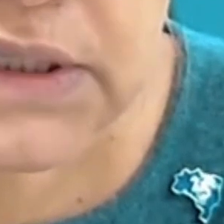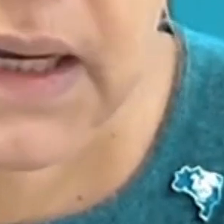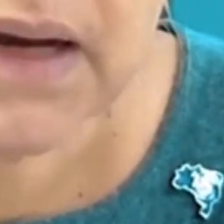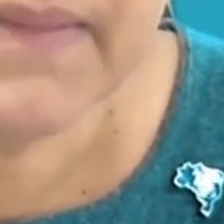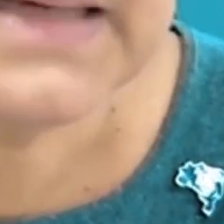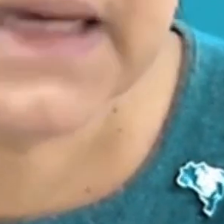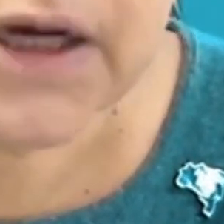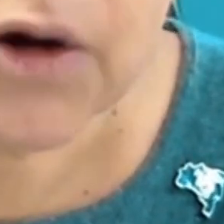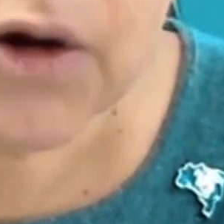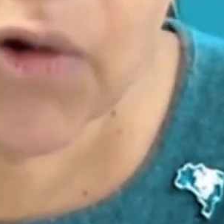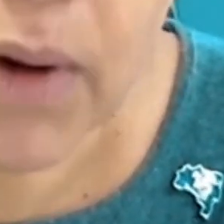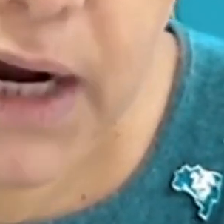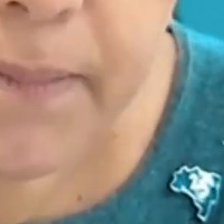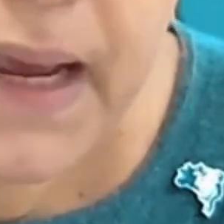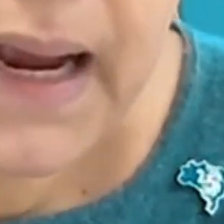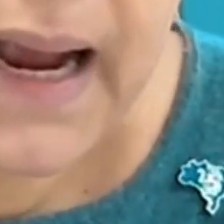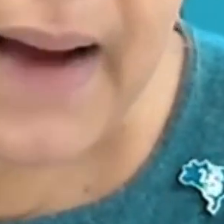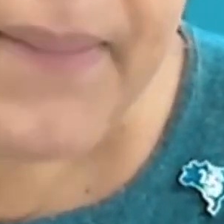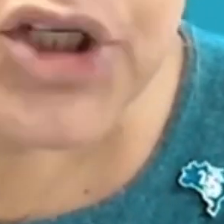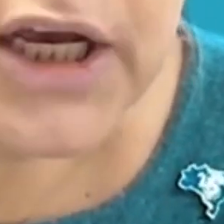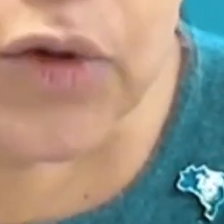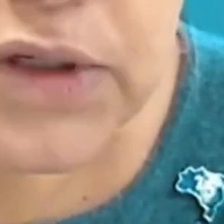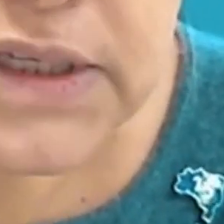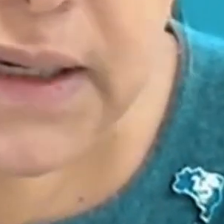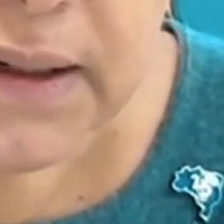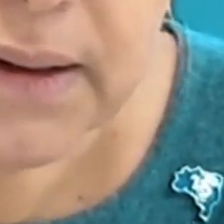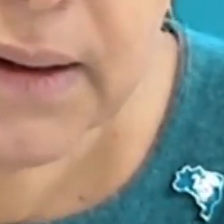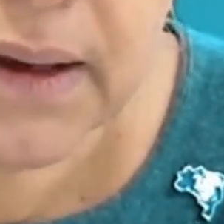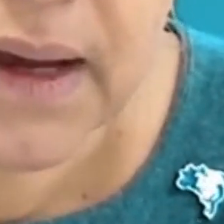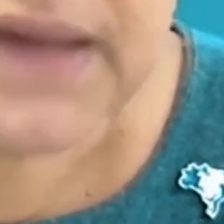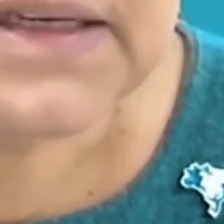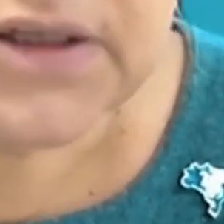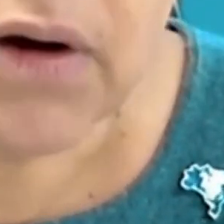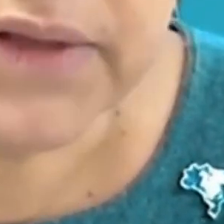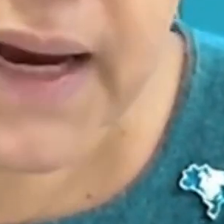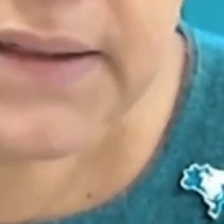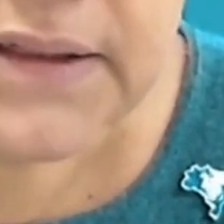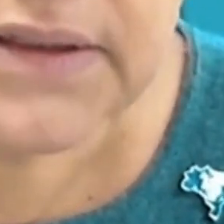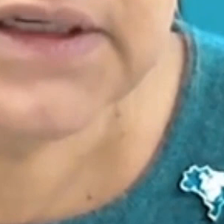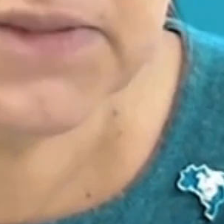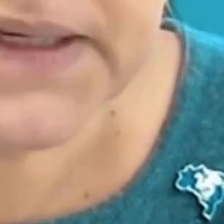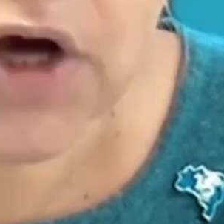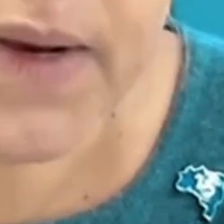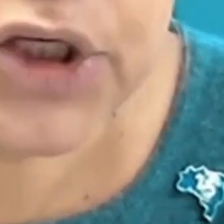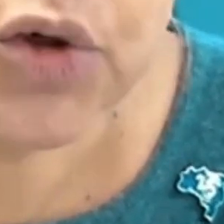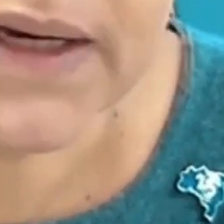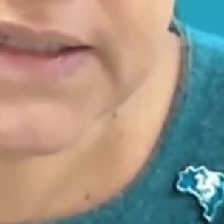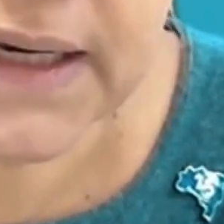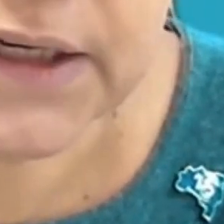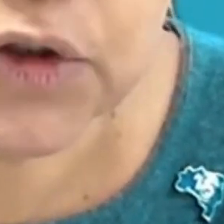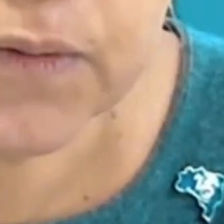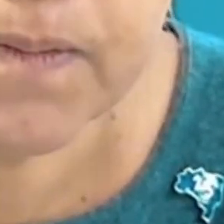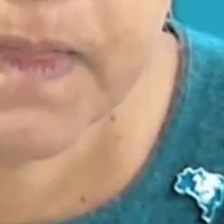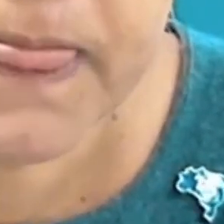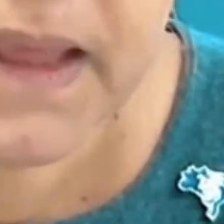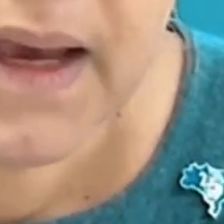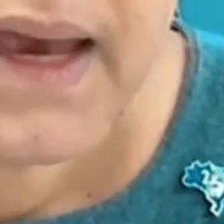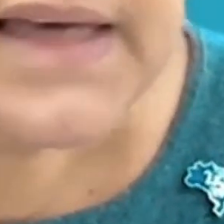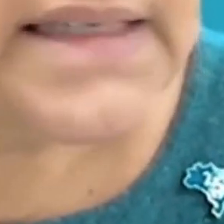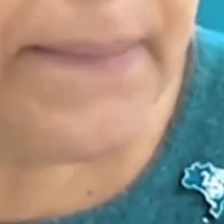mais justa, mais equânime, capaz de reduzir as desigualdades, especialmente no